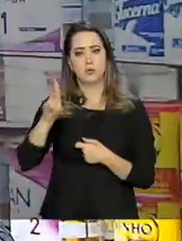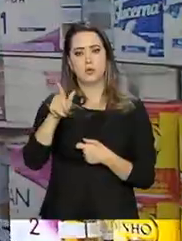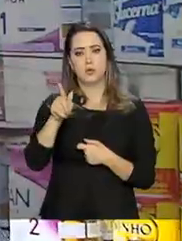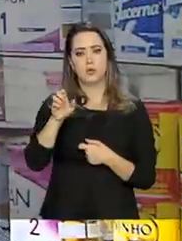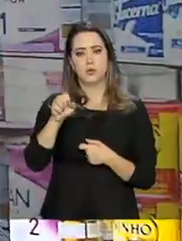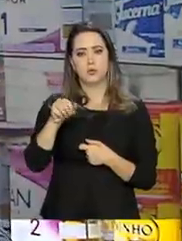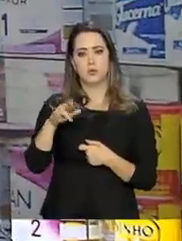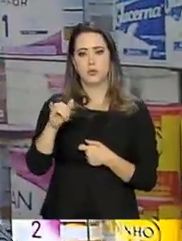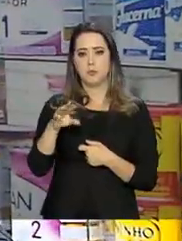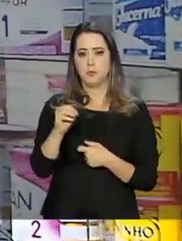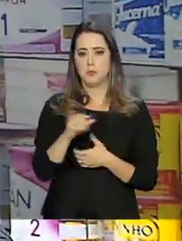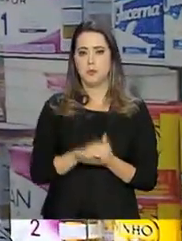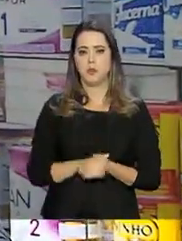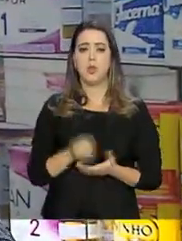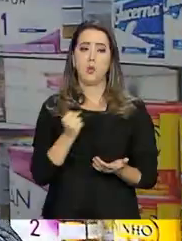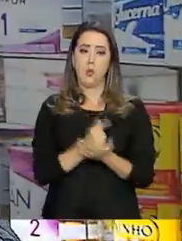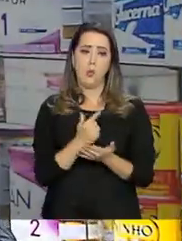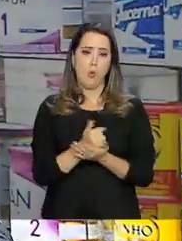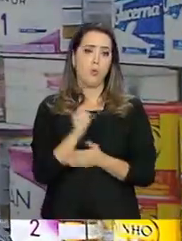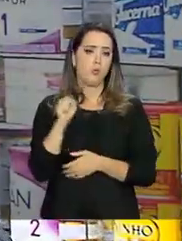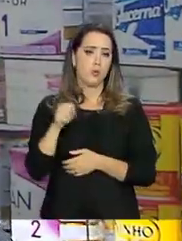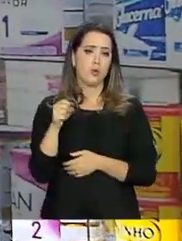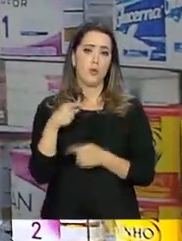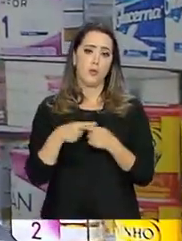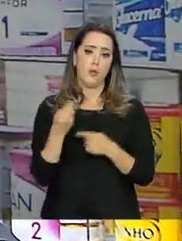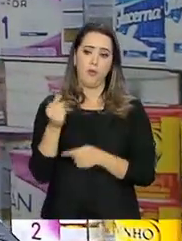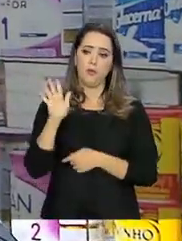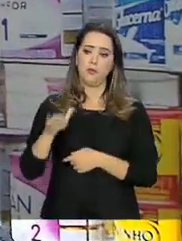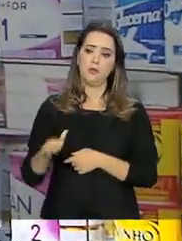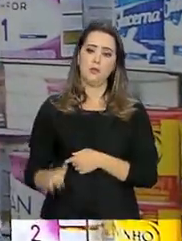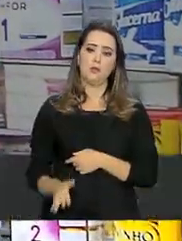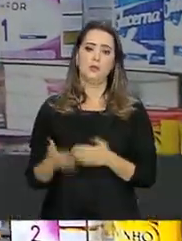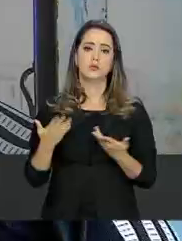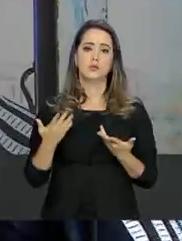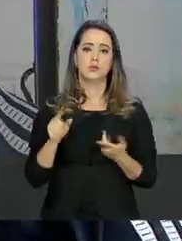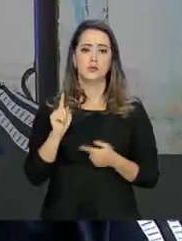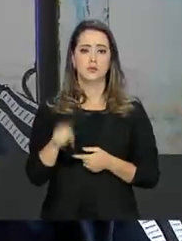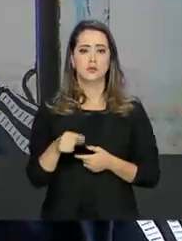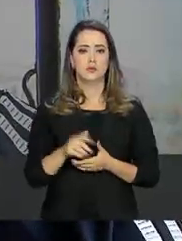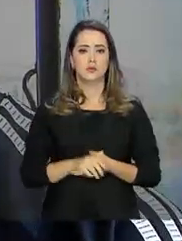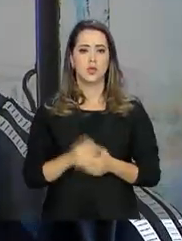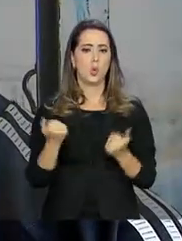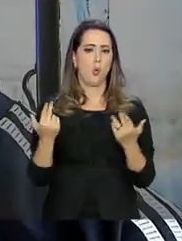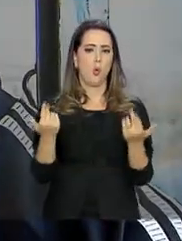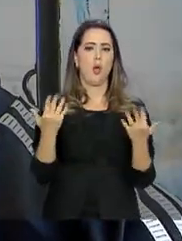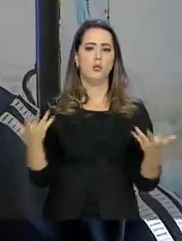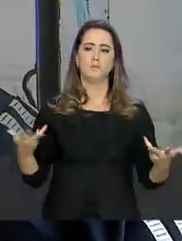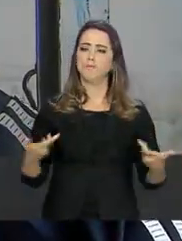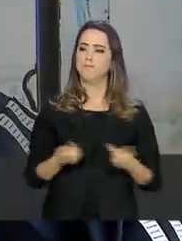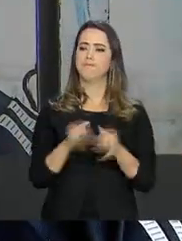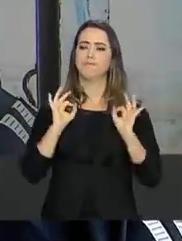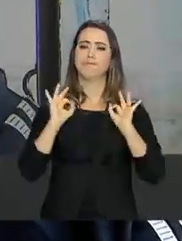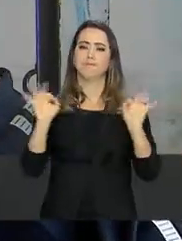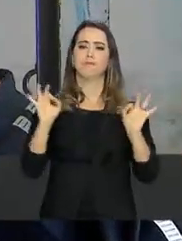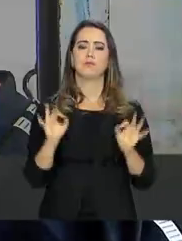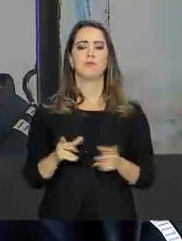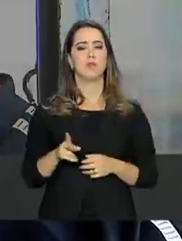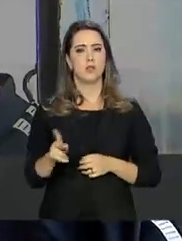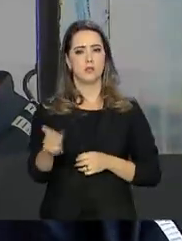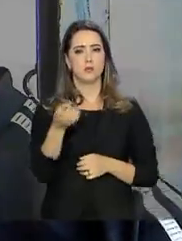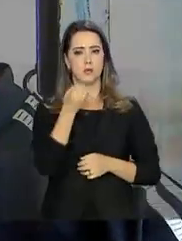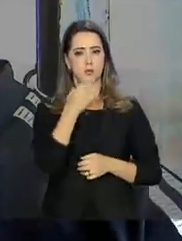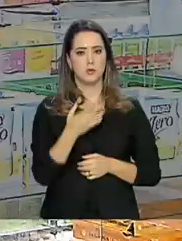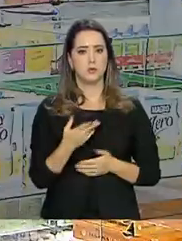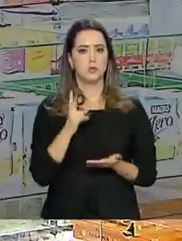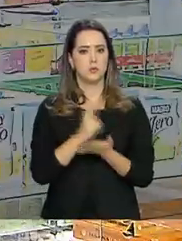costumo comprar sim porque é mais barato né também está muito em conta que a mesma qualidade e eficiência sempre funciona normalmente a